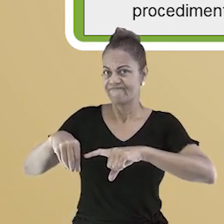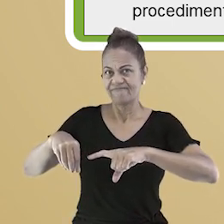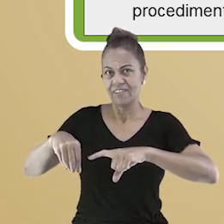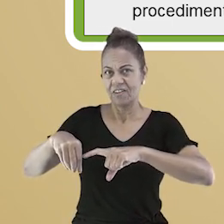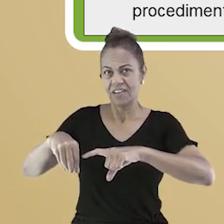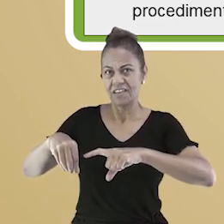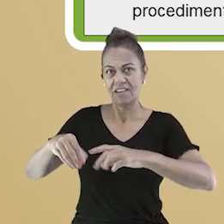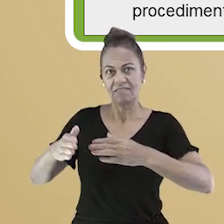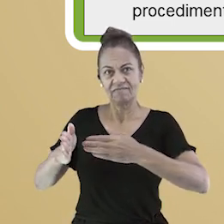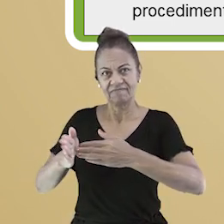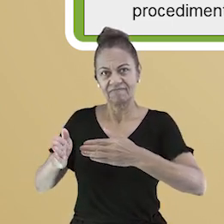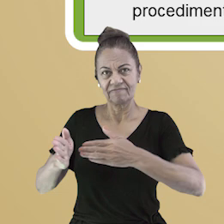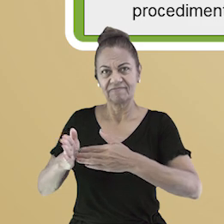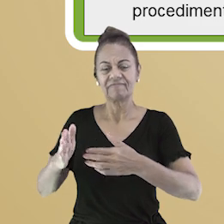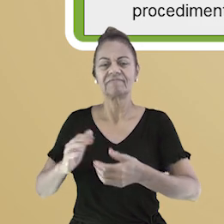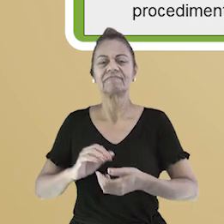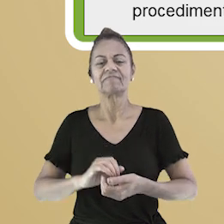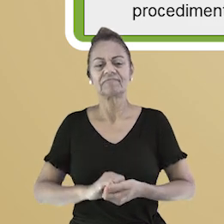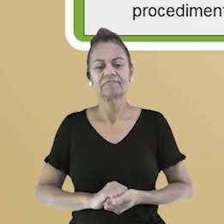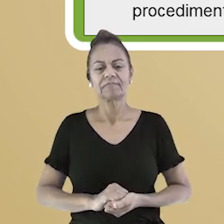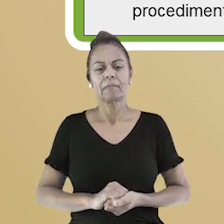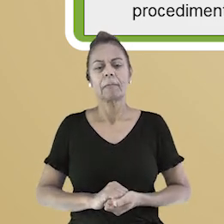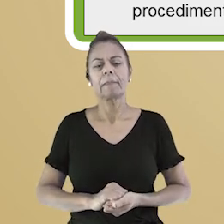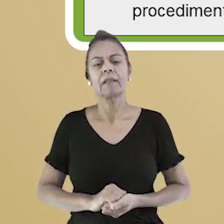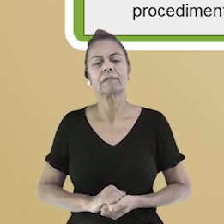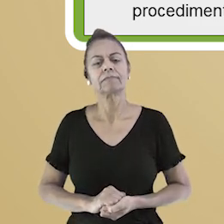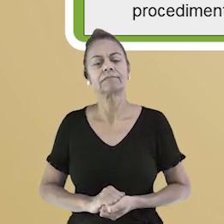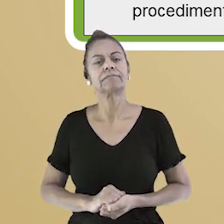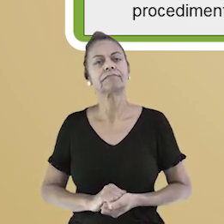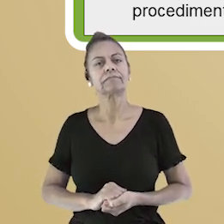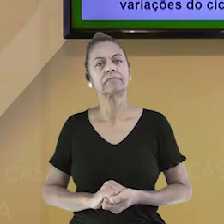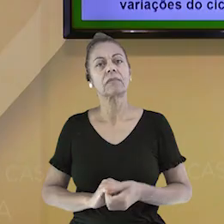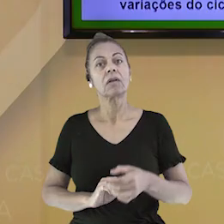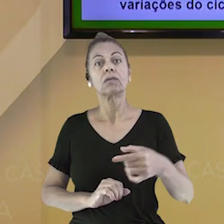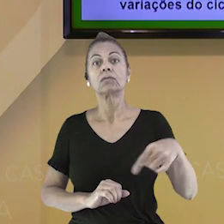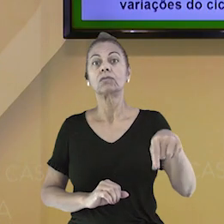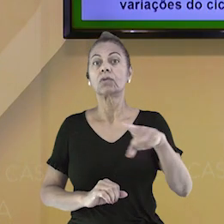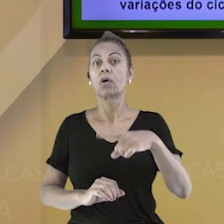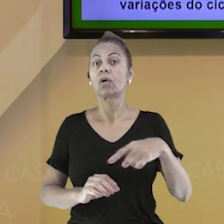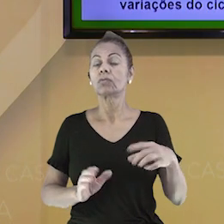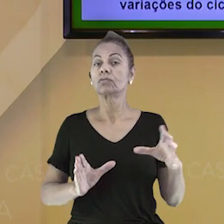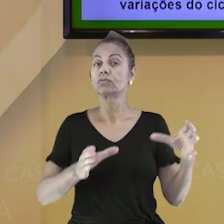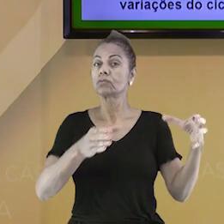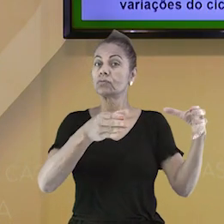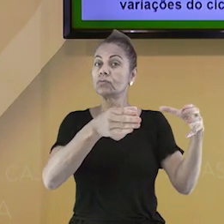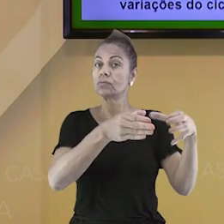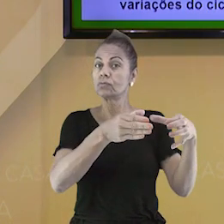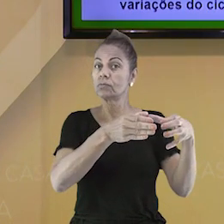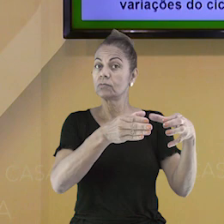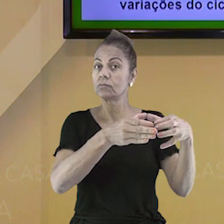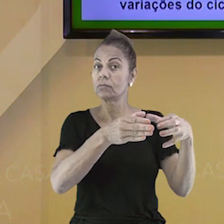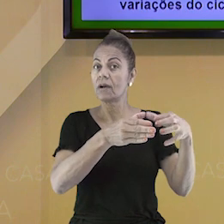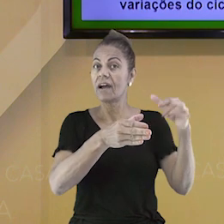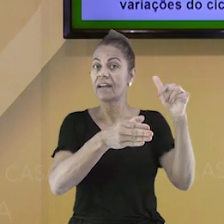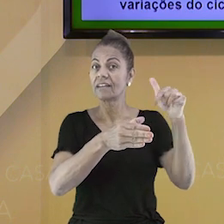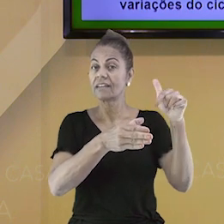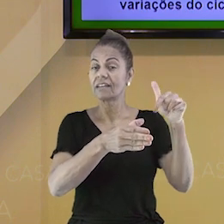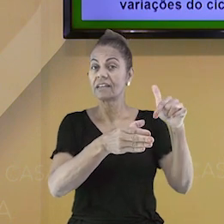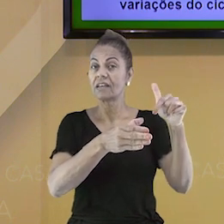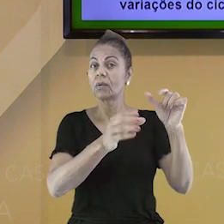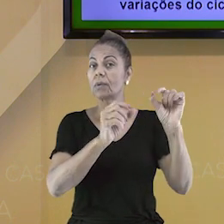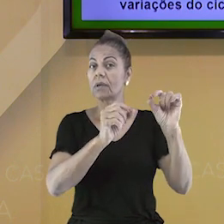A recuperação é um pouco mais longa que no caso masculino. E o nosso último grupo é o grupo dos